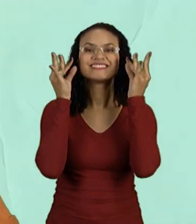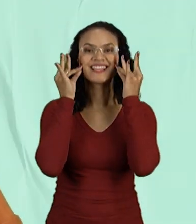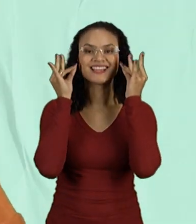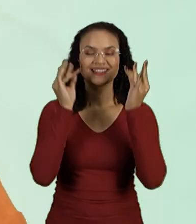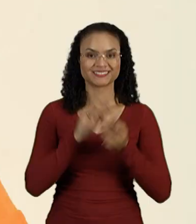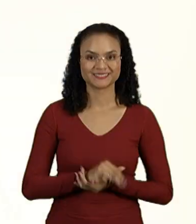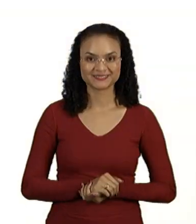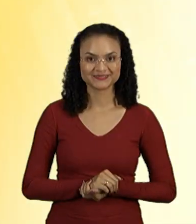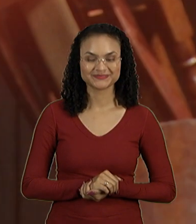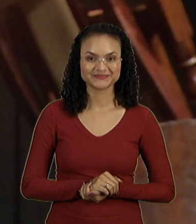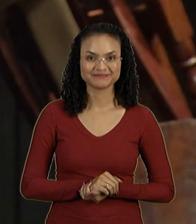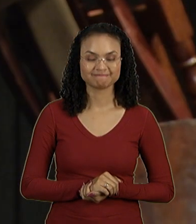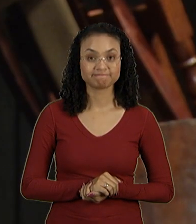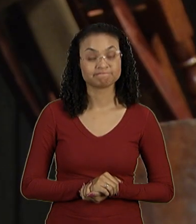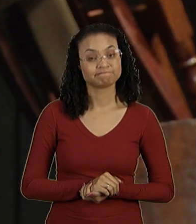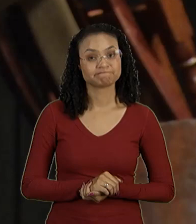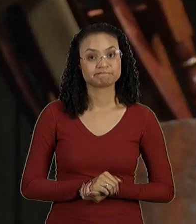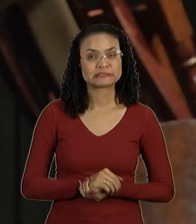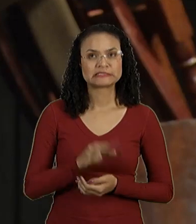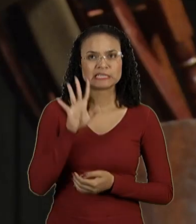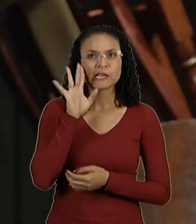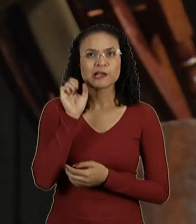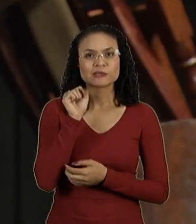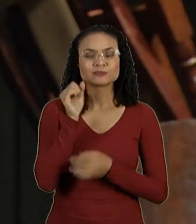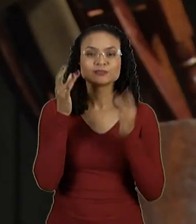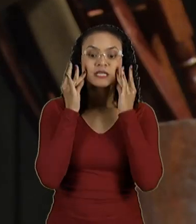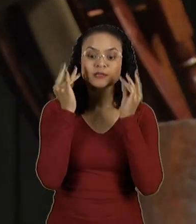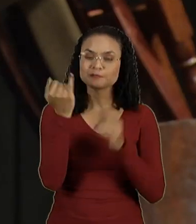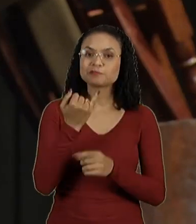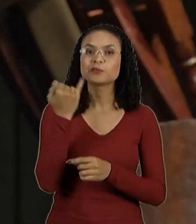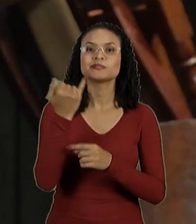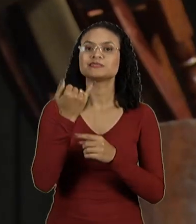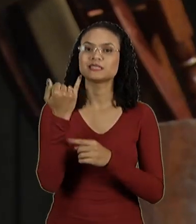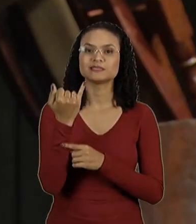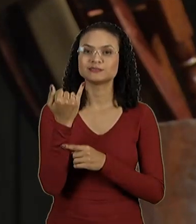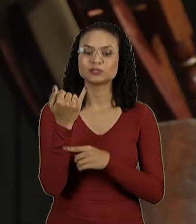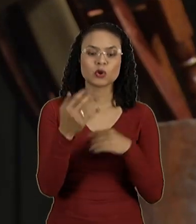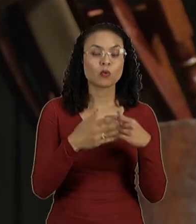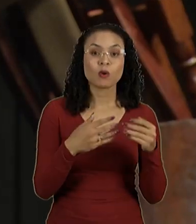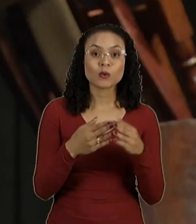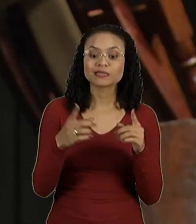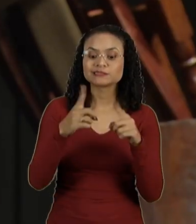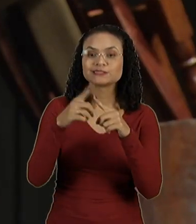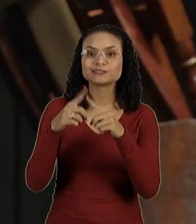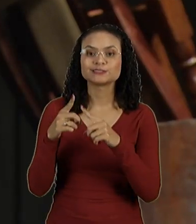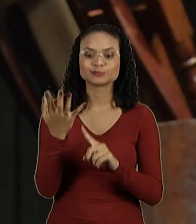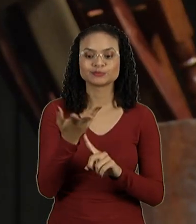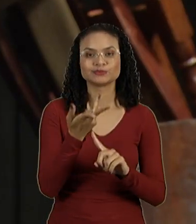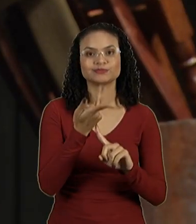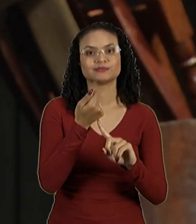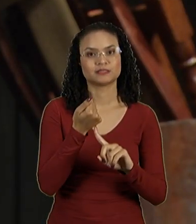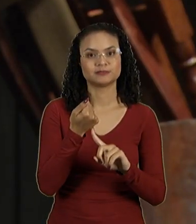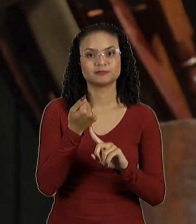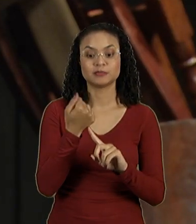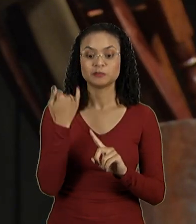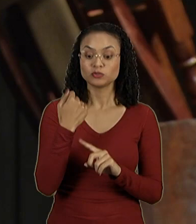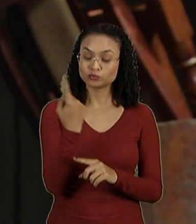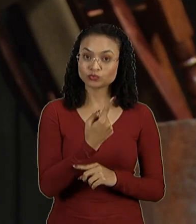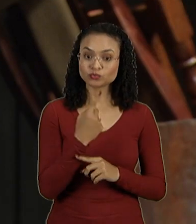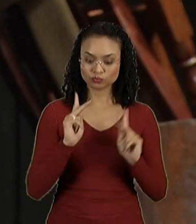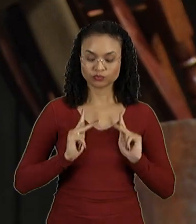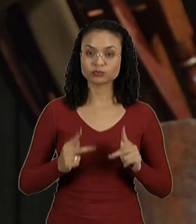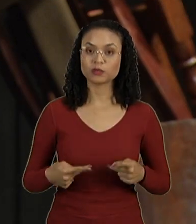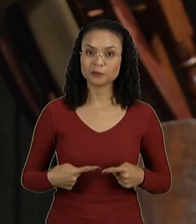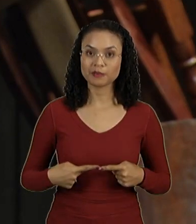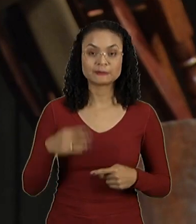no teatro. Bom, eu acho que o teatro é importante como qualquer outra forma de arte é importante para que a gente,